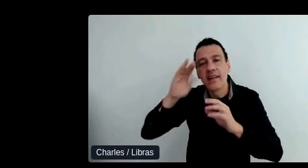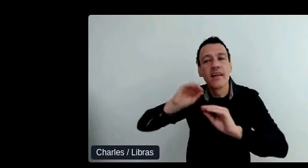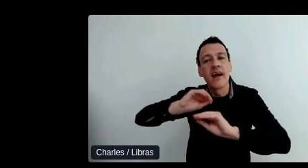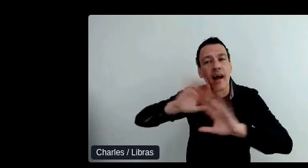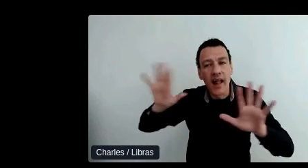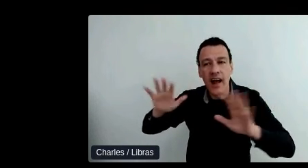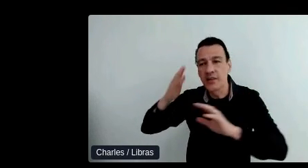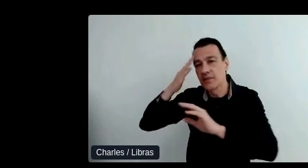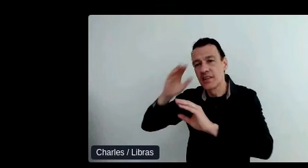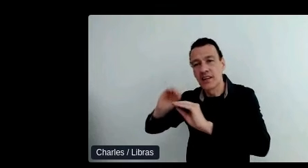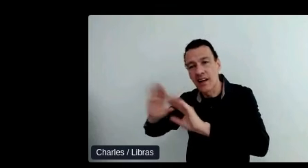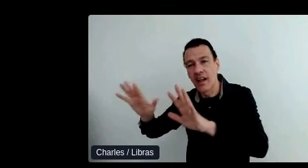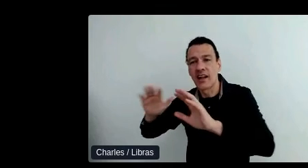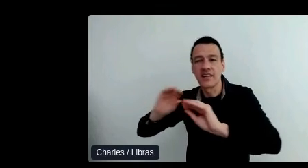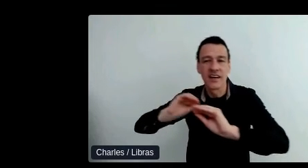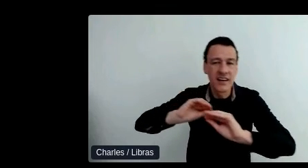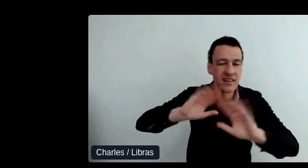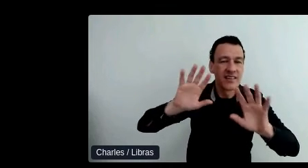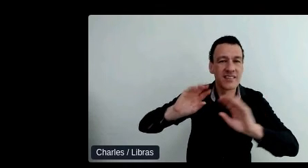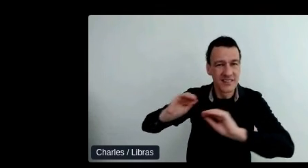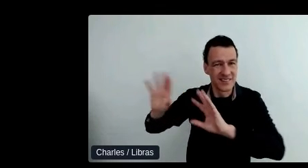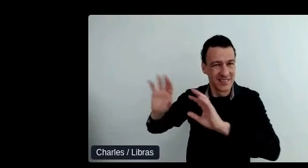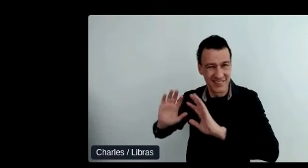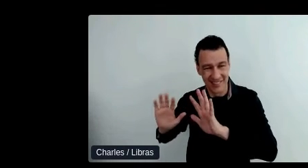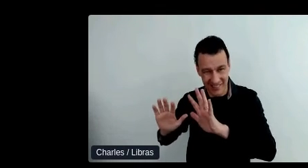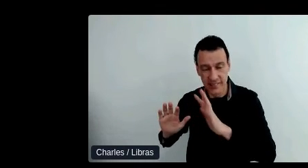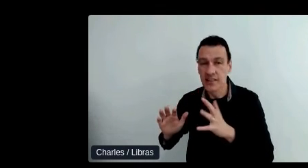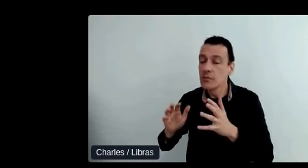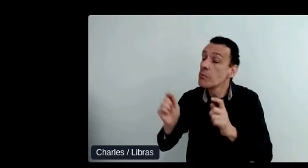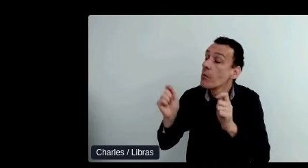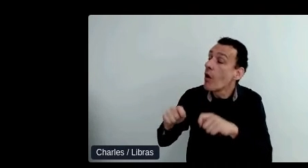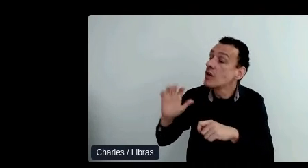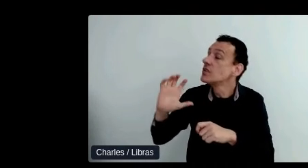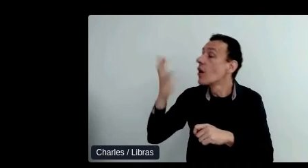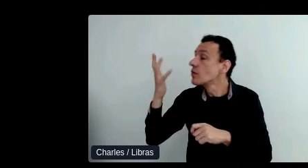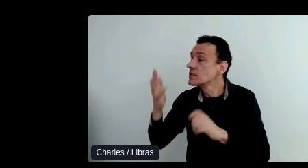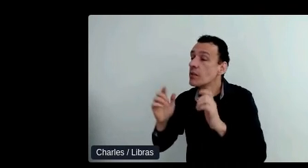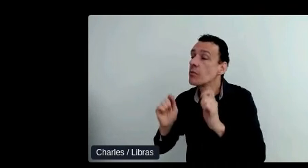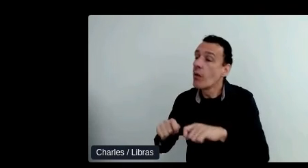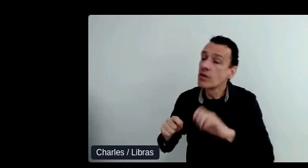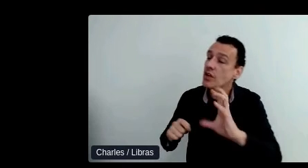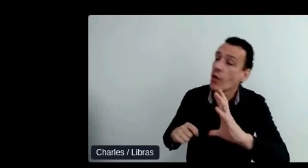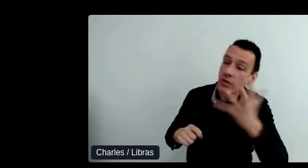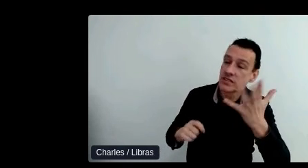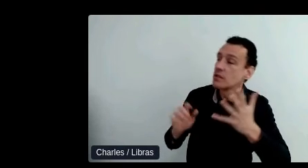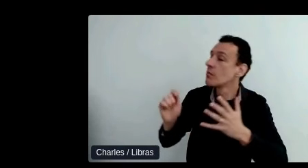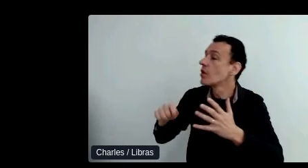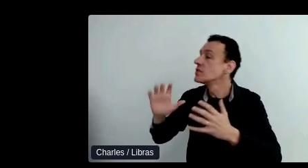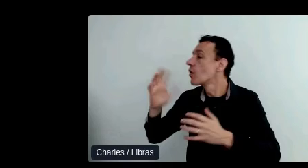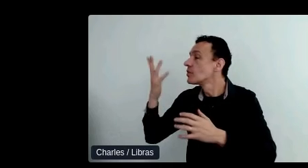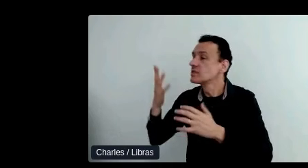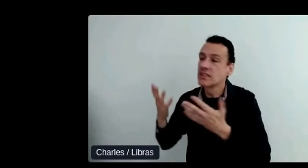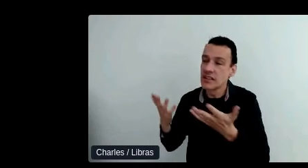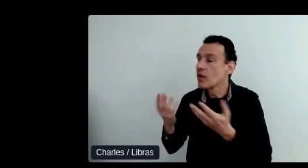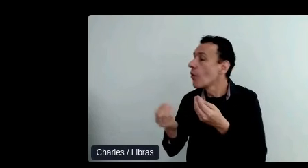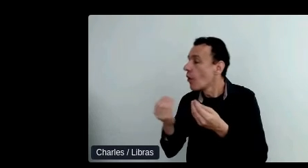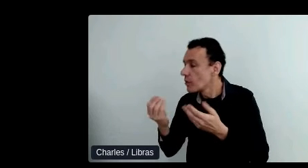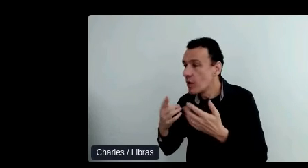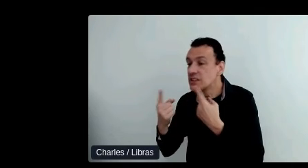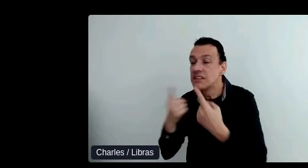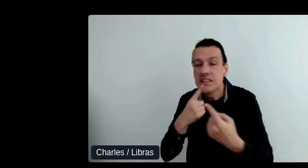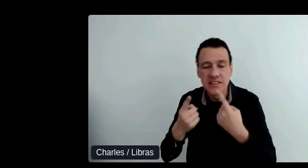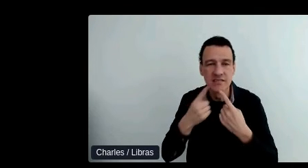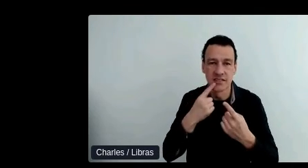as diferentes possibilidades que uma pessoa tem de ser e existir, sabe? Não só o